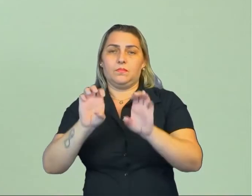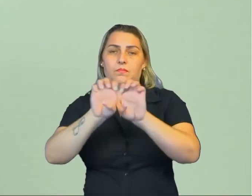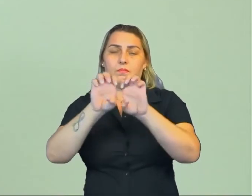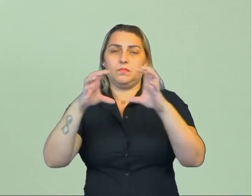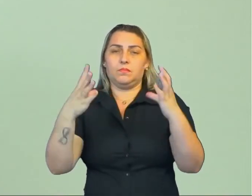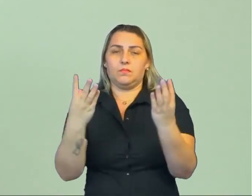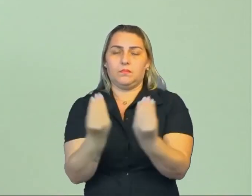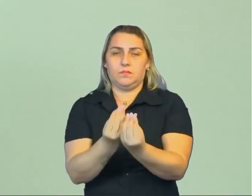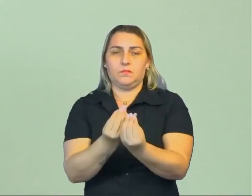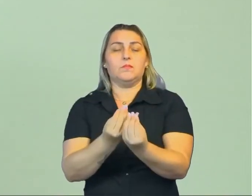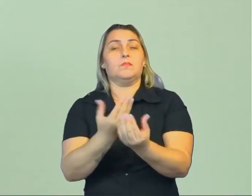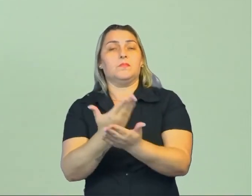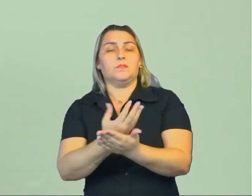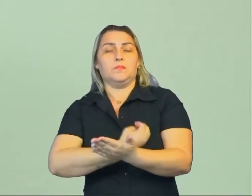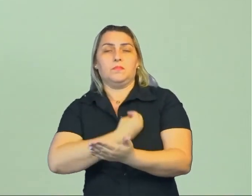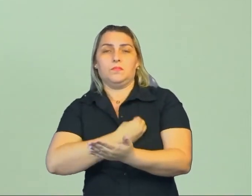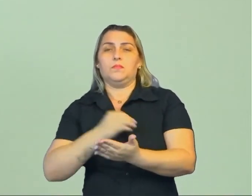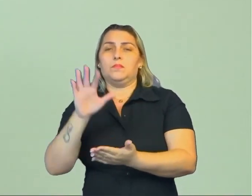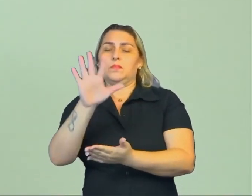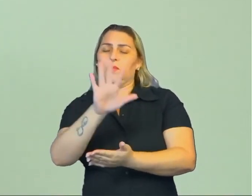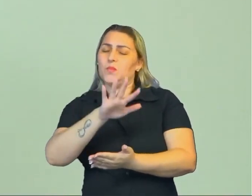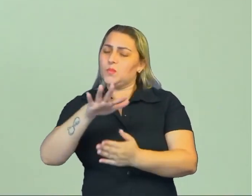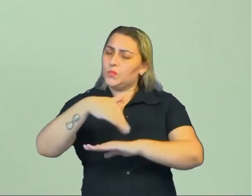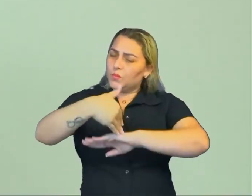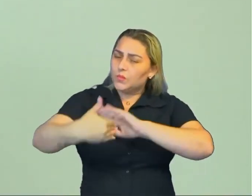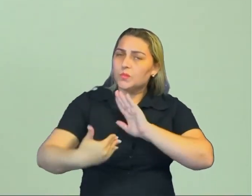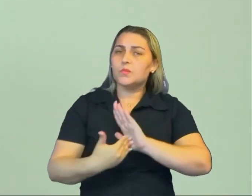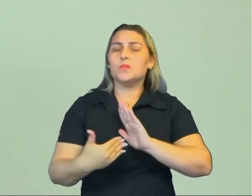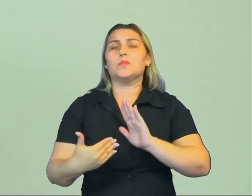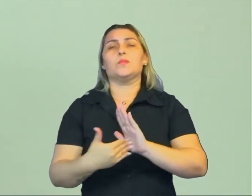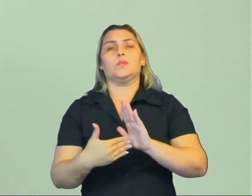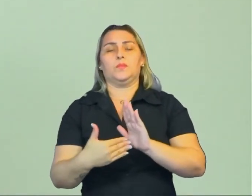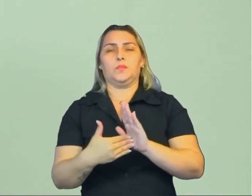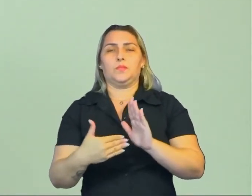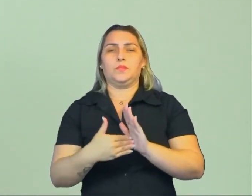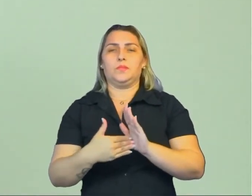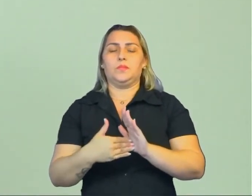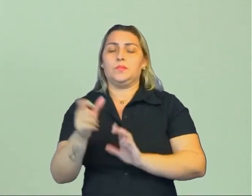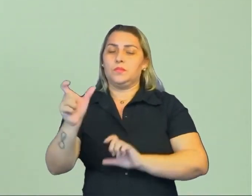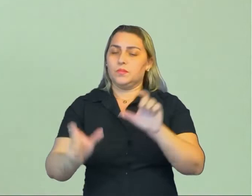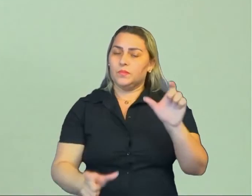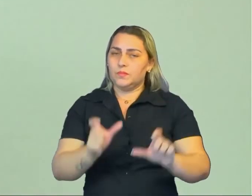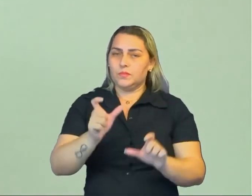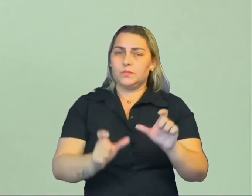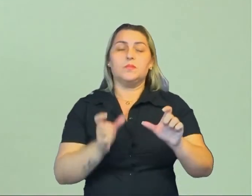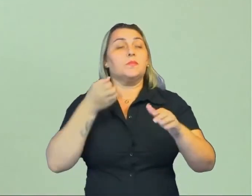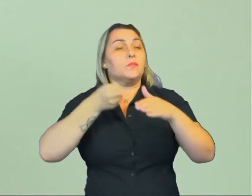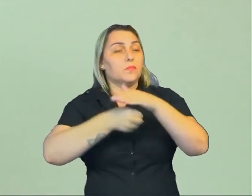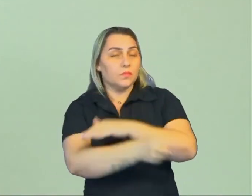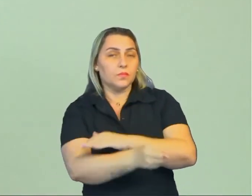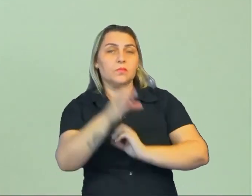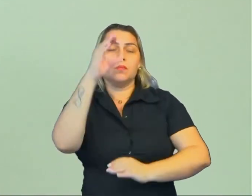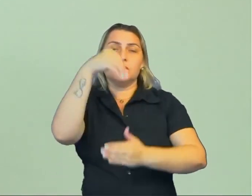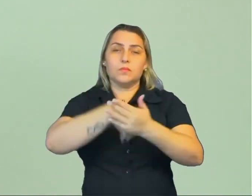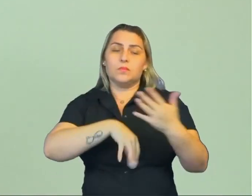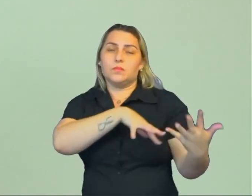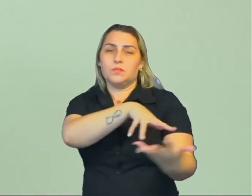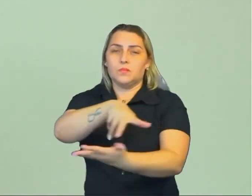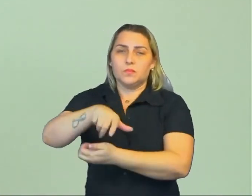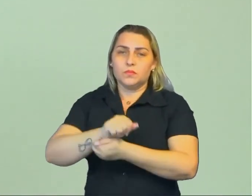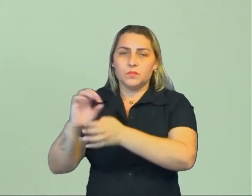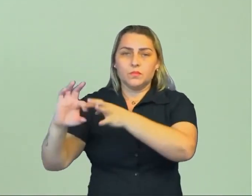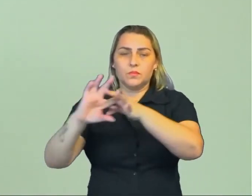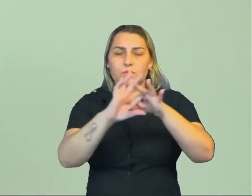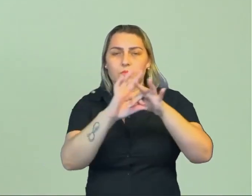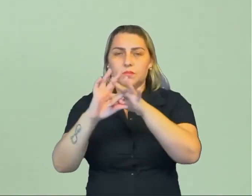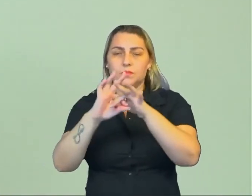Ecologia estuda a vida e toda a gama de seres que estão inseridos dentro desse